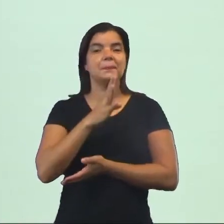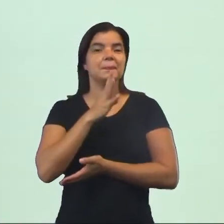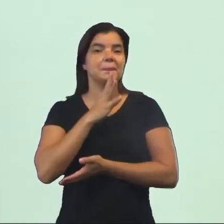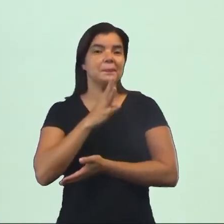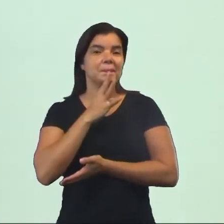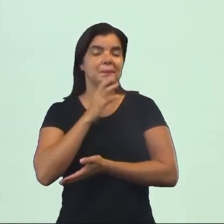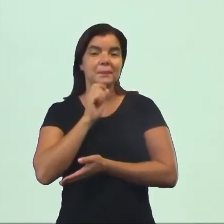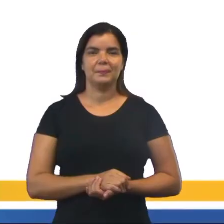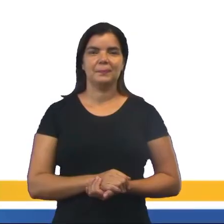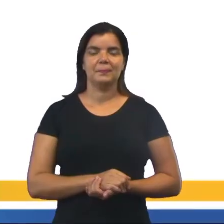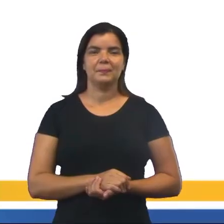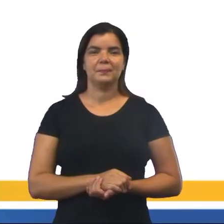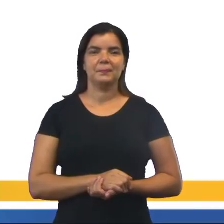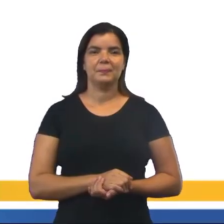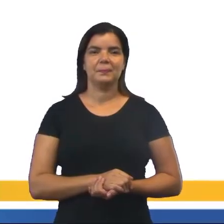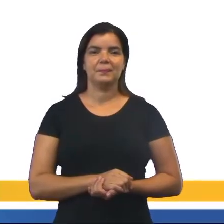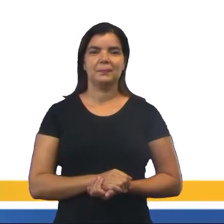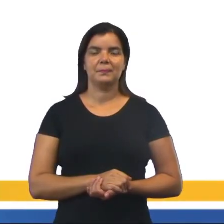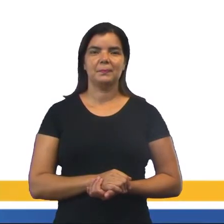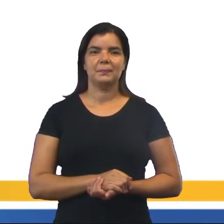pouquinho desse gênero.